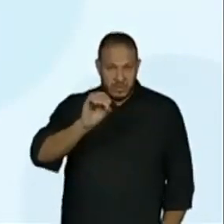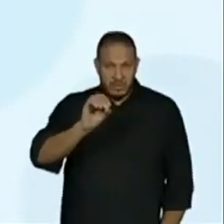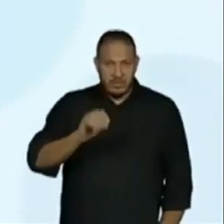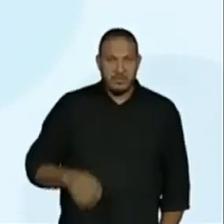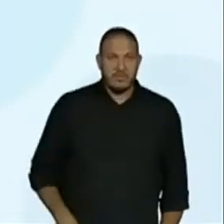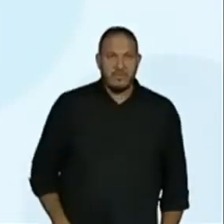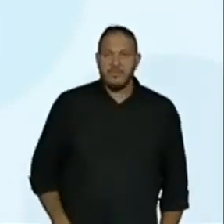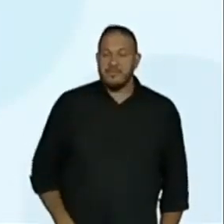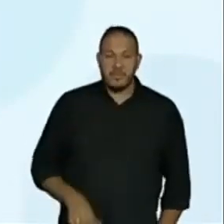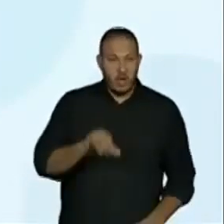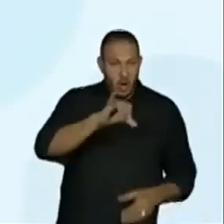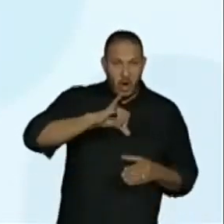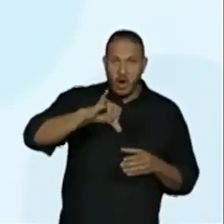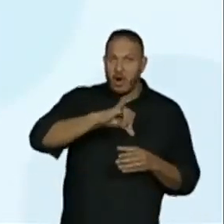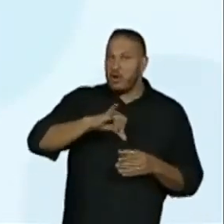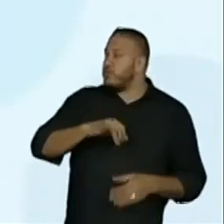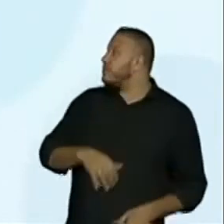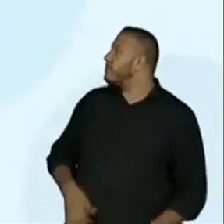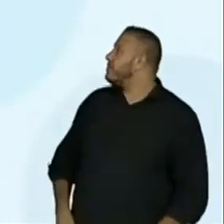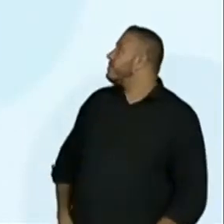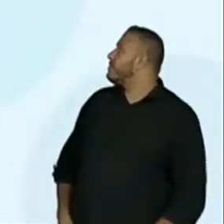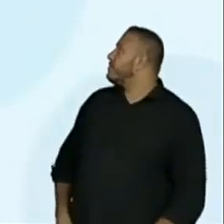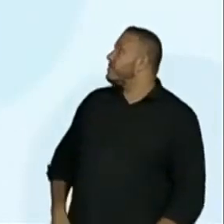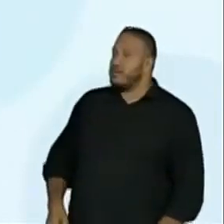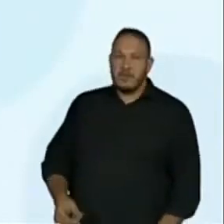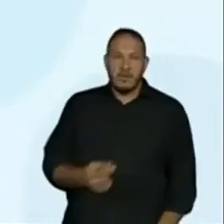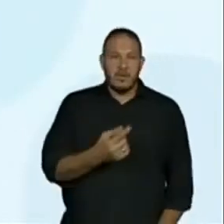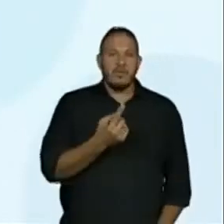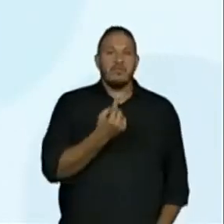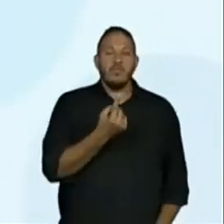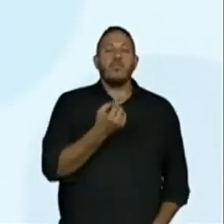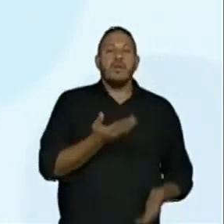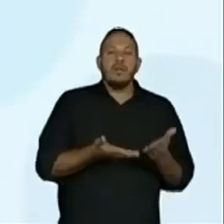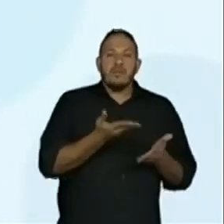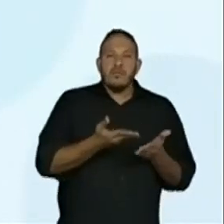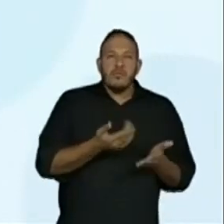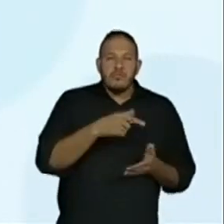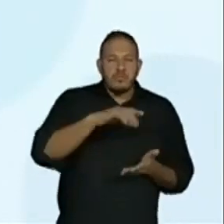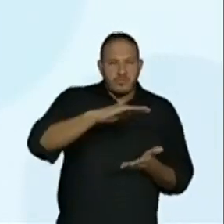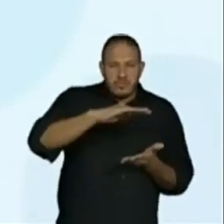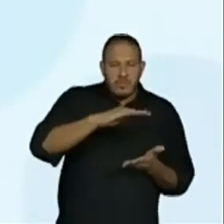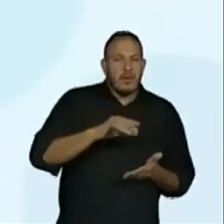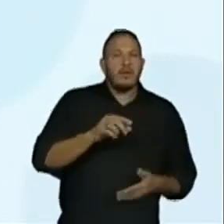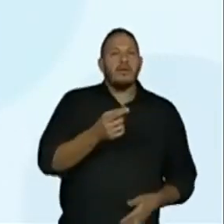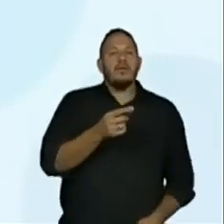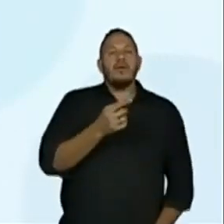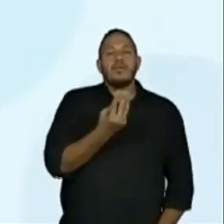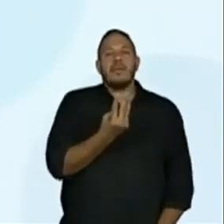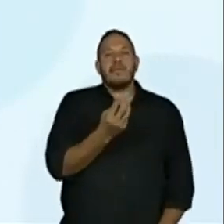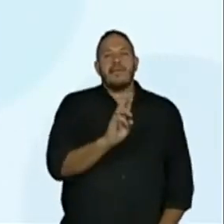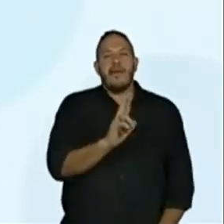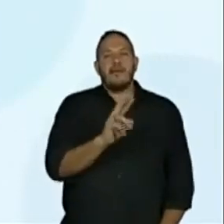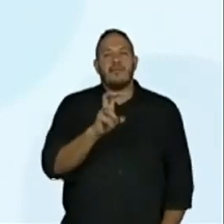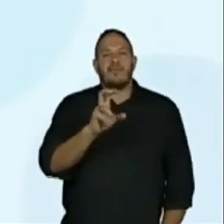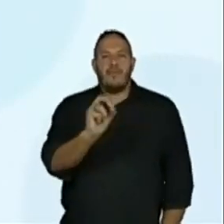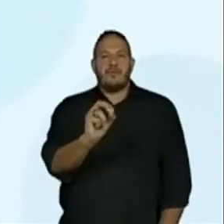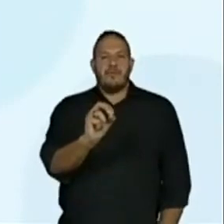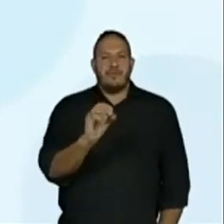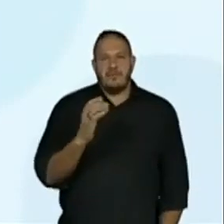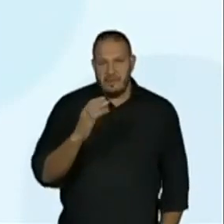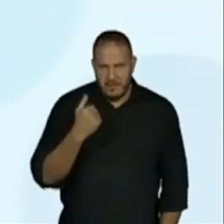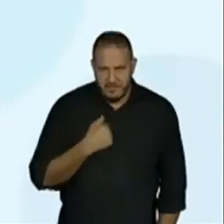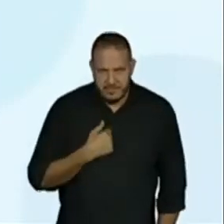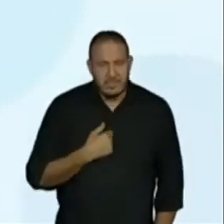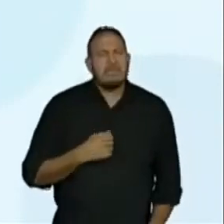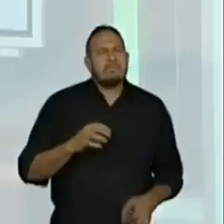1,80. Óleo, 1 litro, preço, R$ 3,50. Com